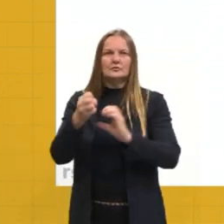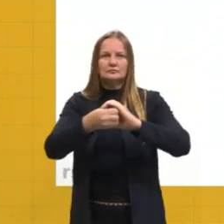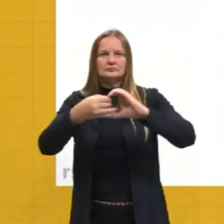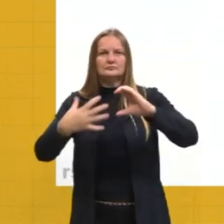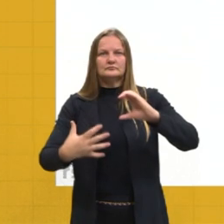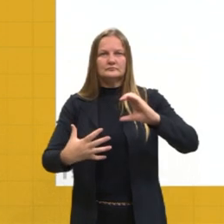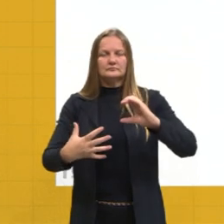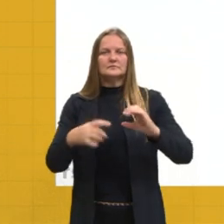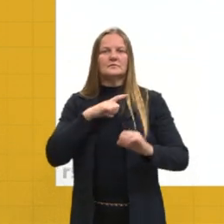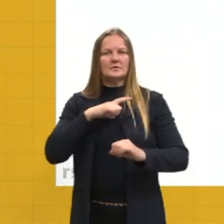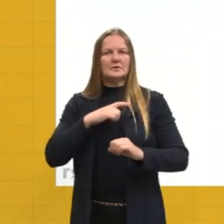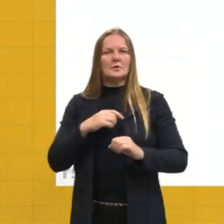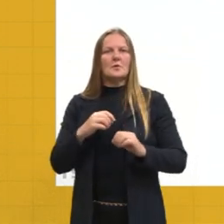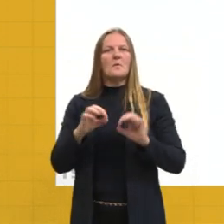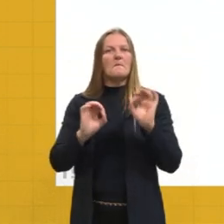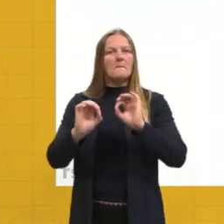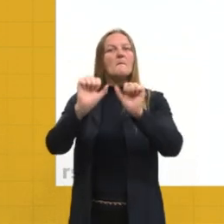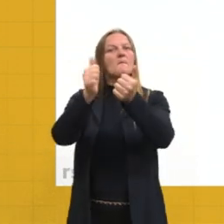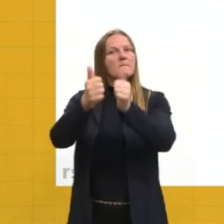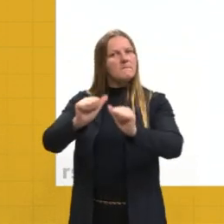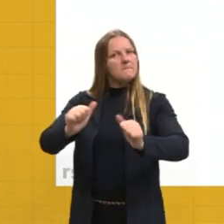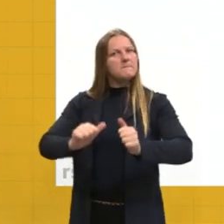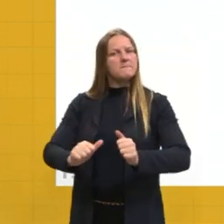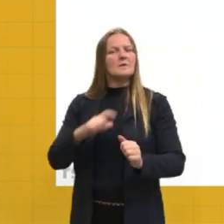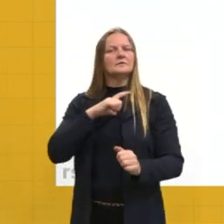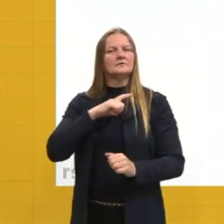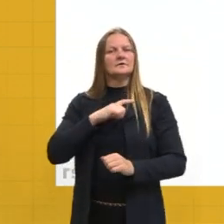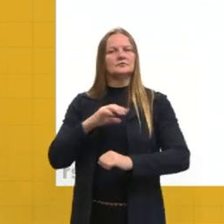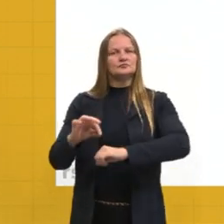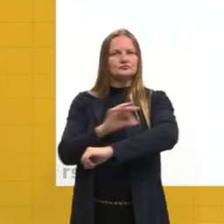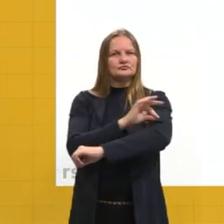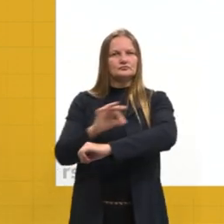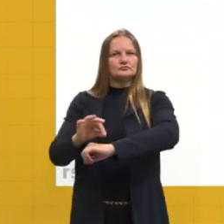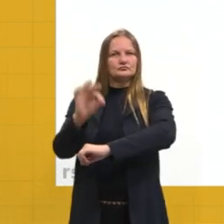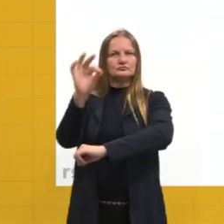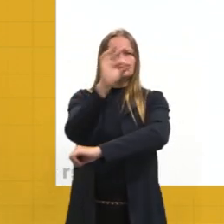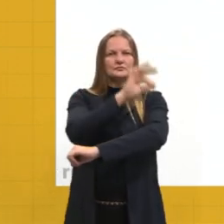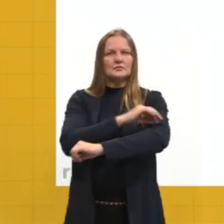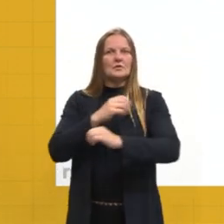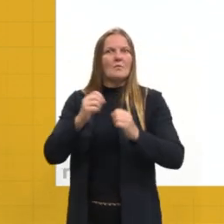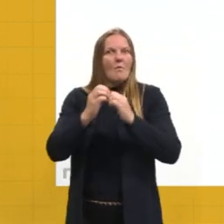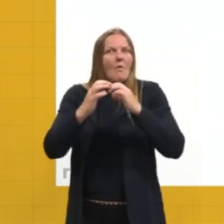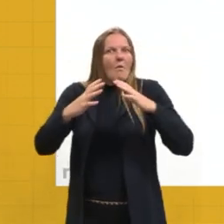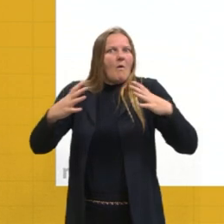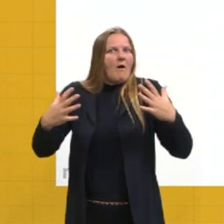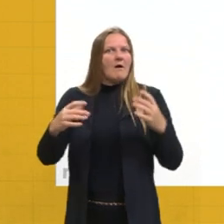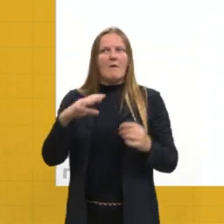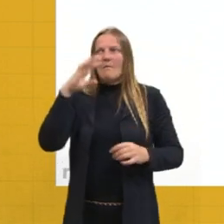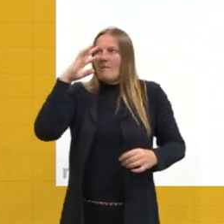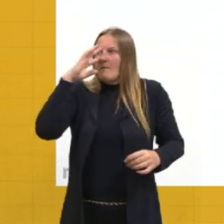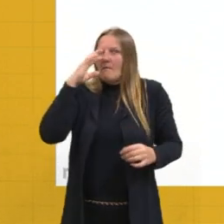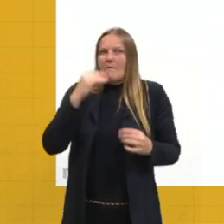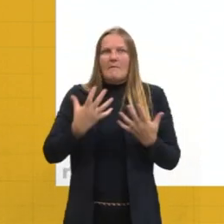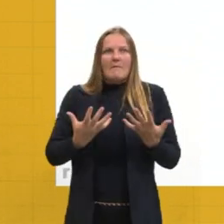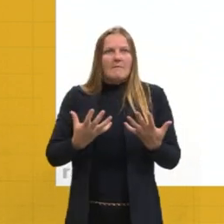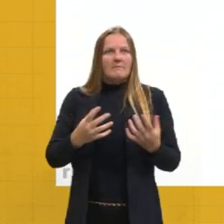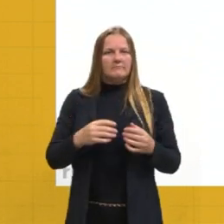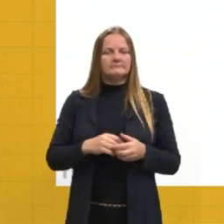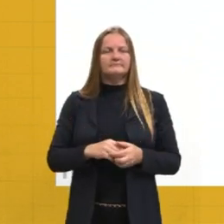arquitetura como uma arquitetura monumental entendemos como monumental tudo aquilo que é grandioso na tudo aquilo